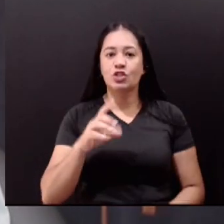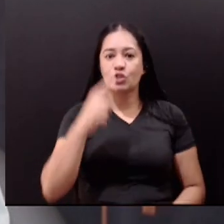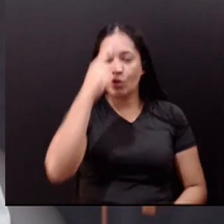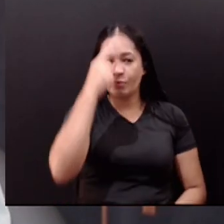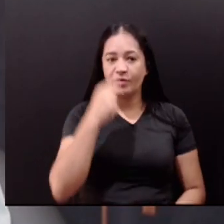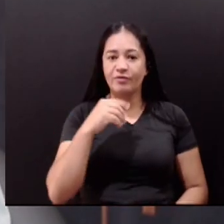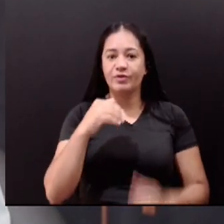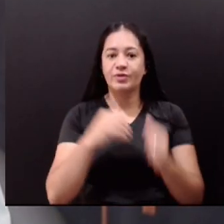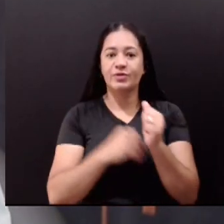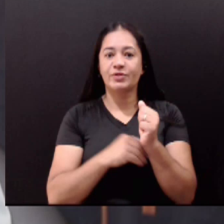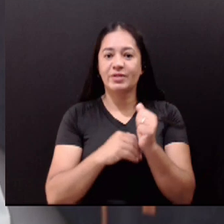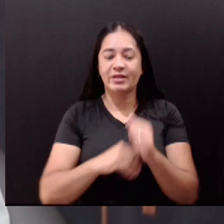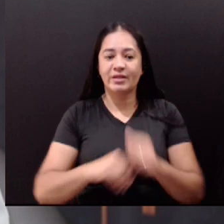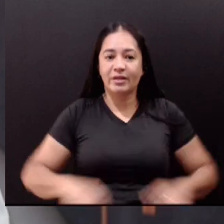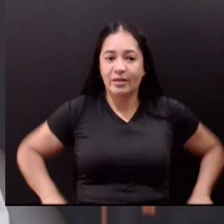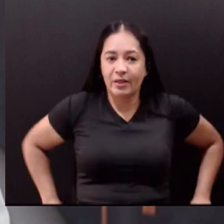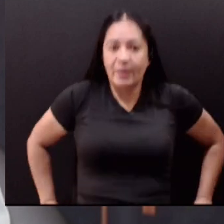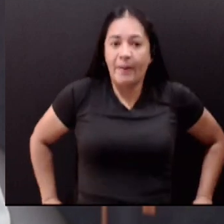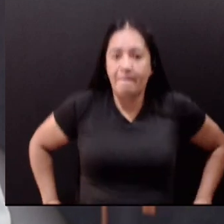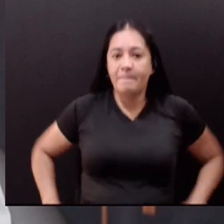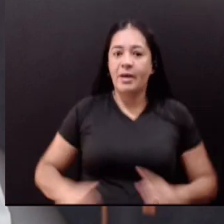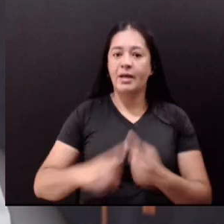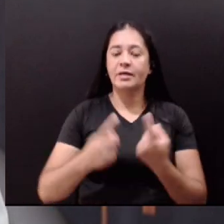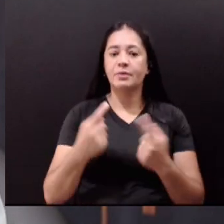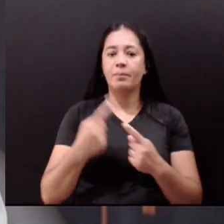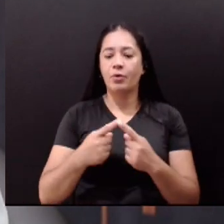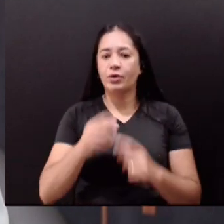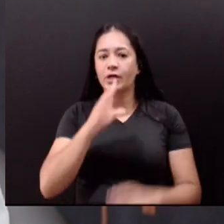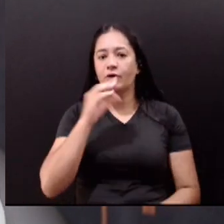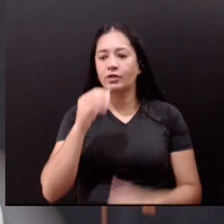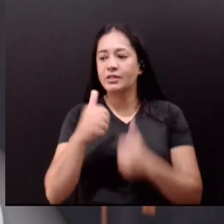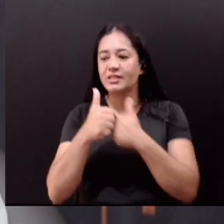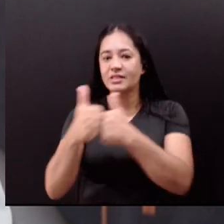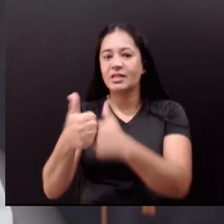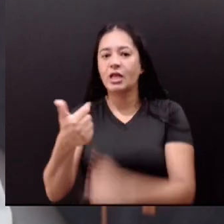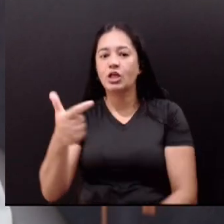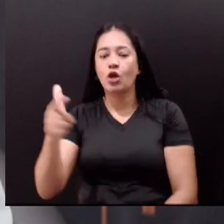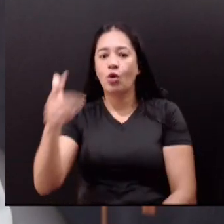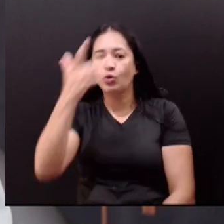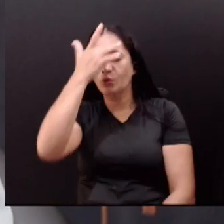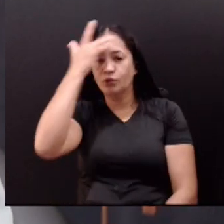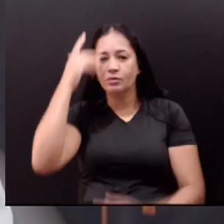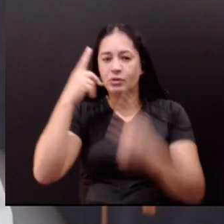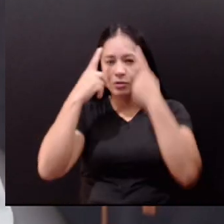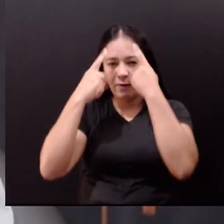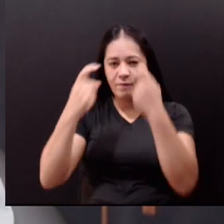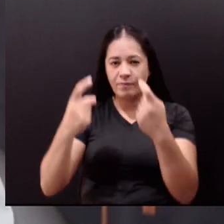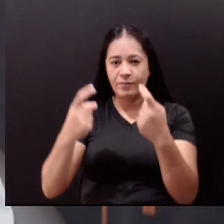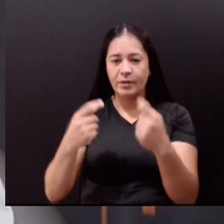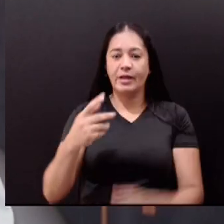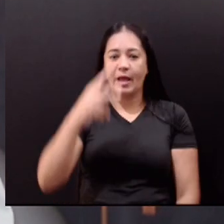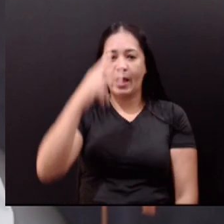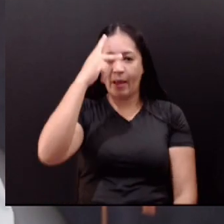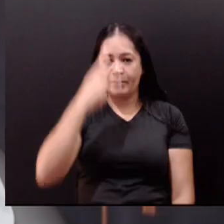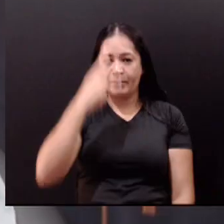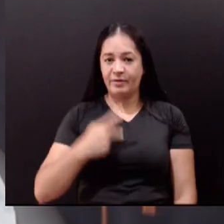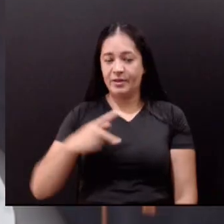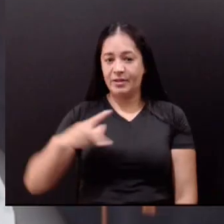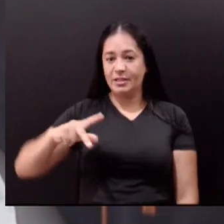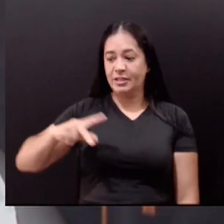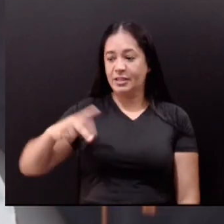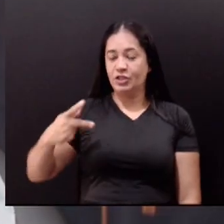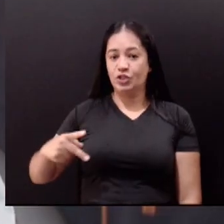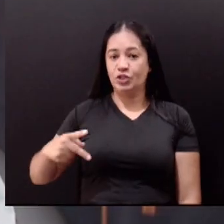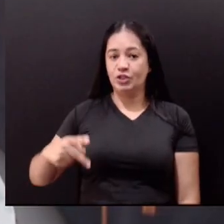seguindo, porque eles querem, o adolescente tem essa necessidade de privacidade e de, né, então acho que a questão maior não é o